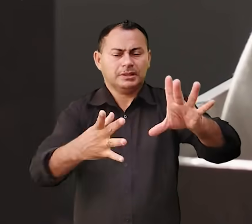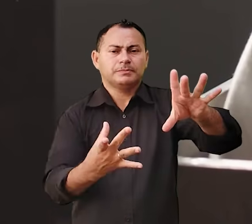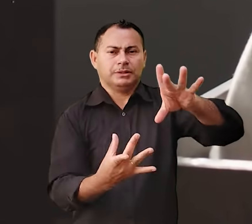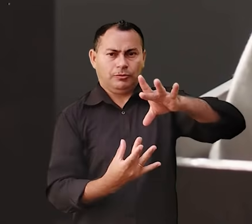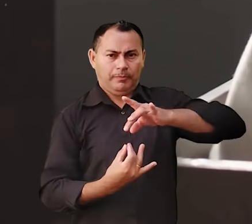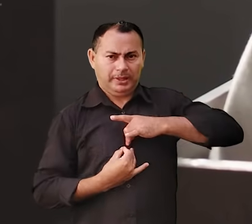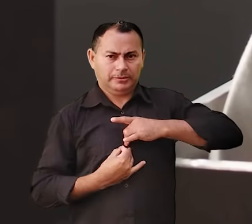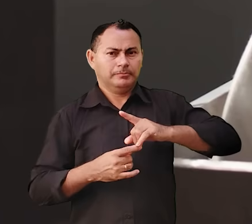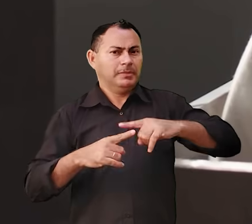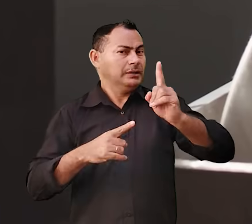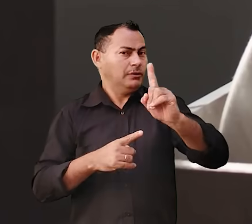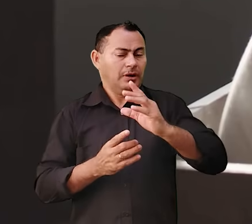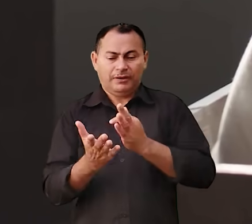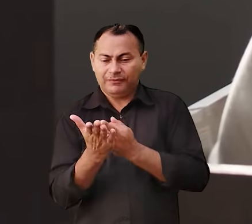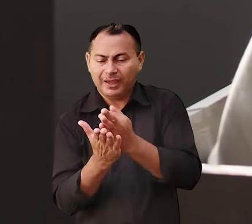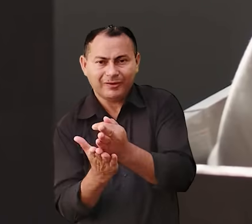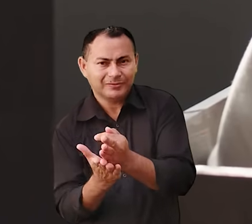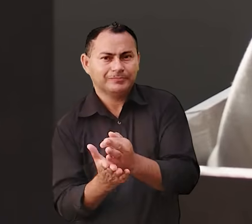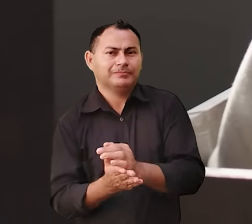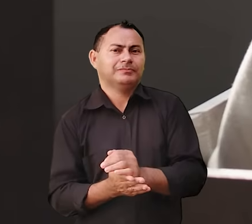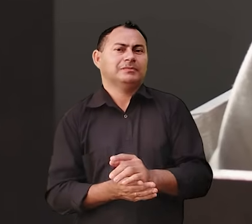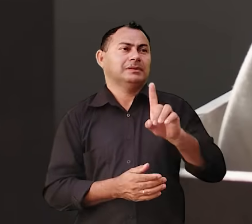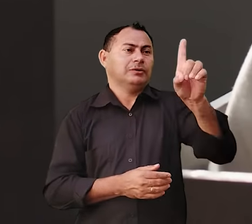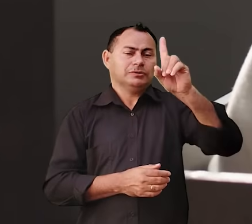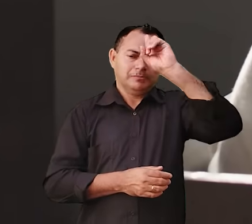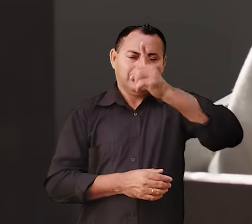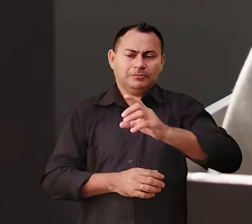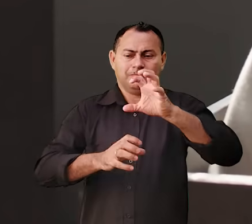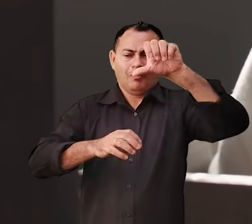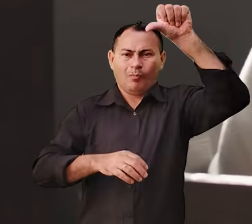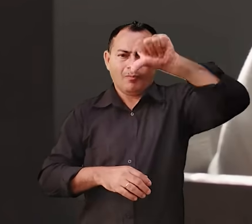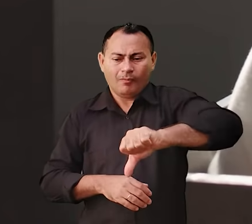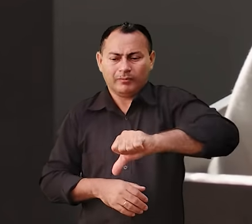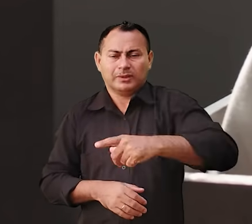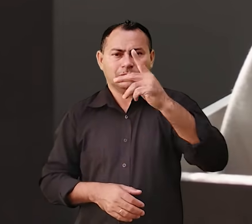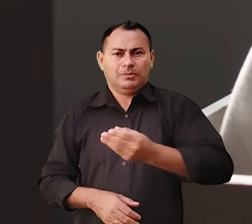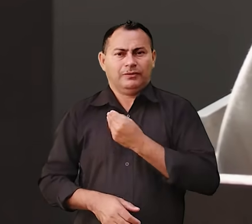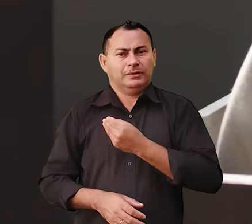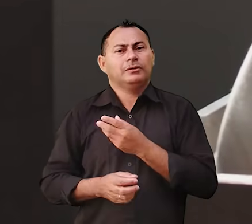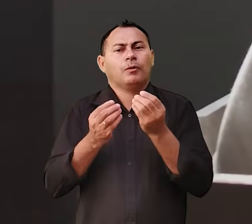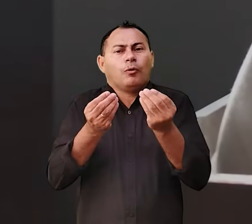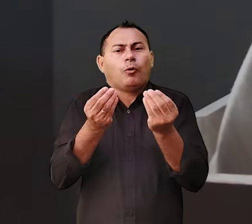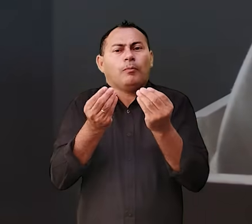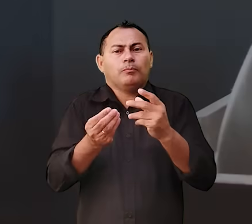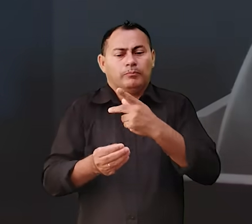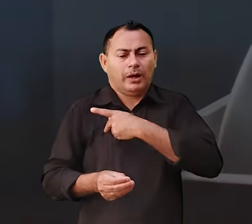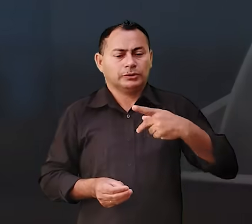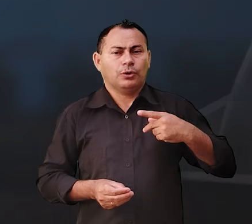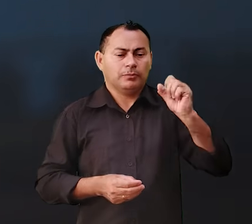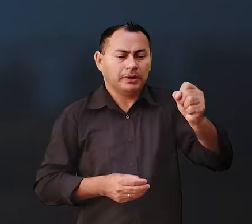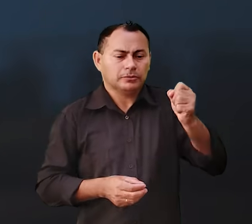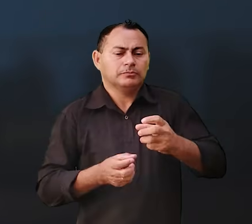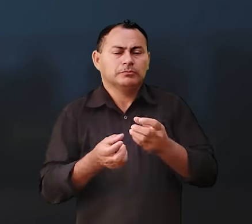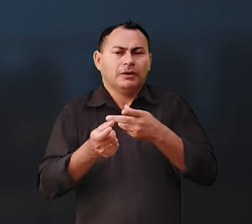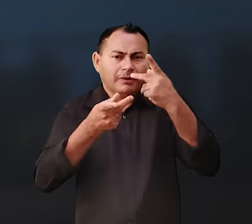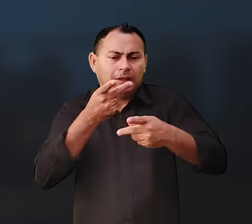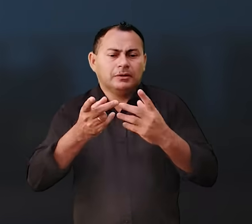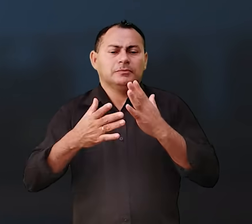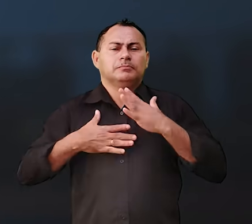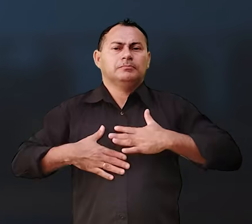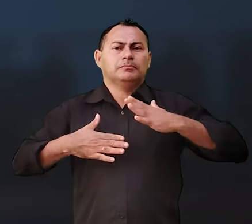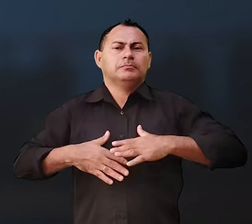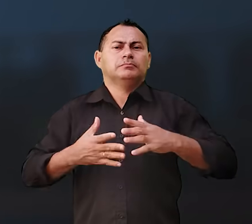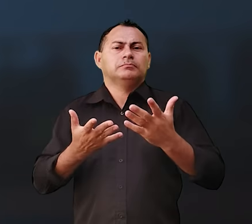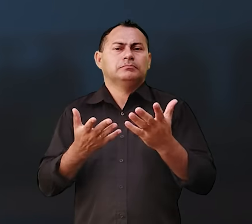abençoa espiritualmente. Mas se não é fiel, Deus manda uma seca para a sua vida. Como é que um pastor pode deixar de falar